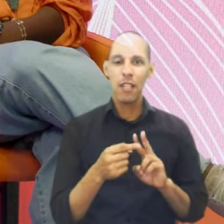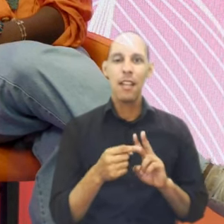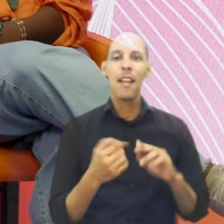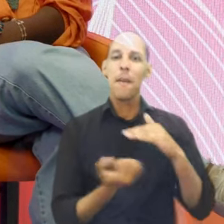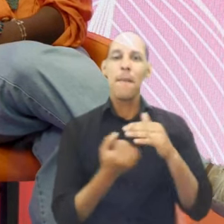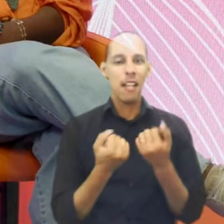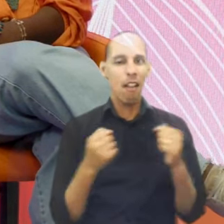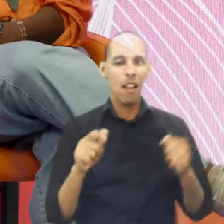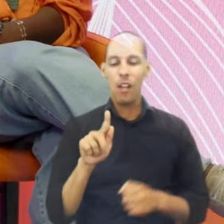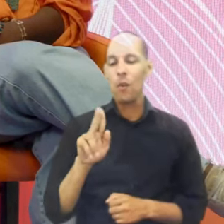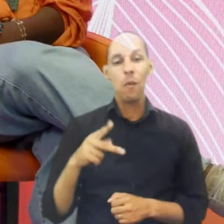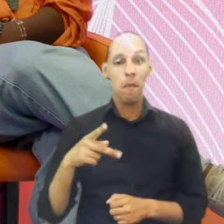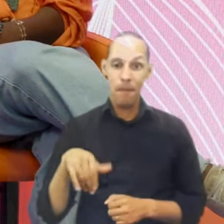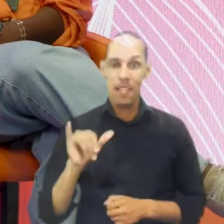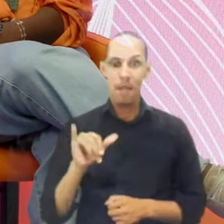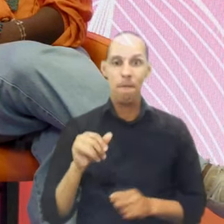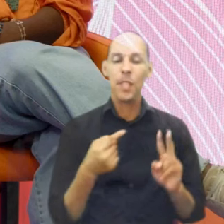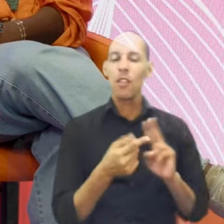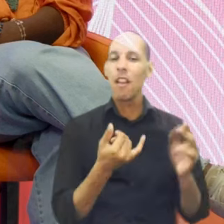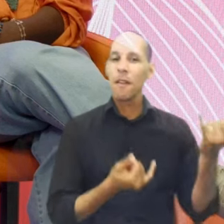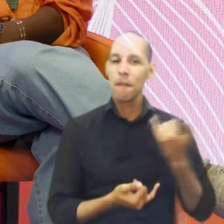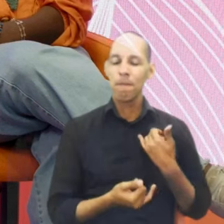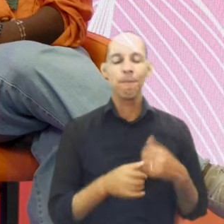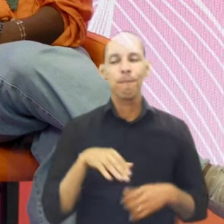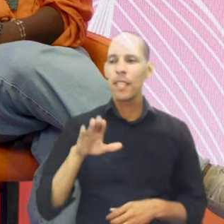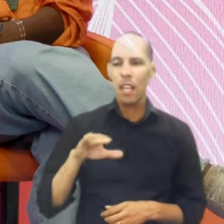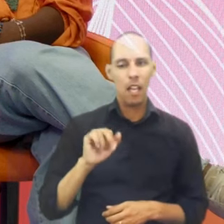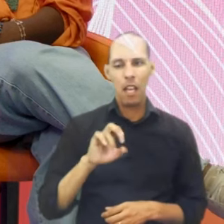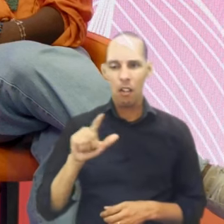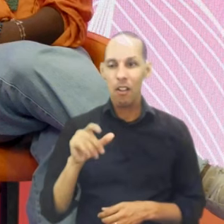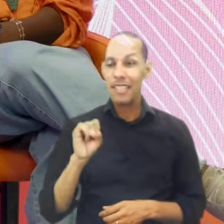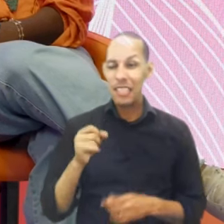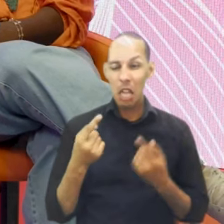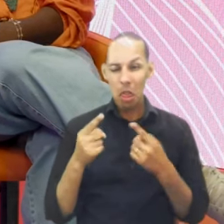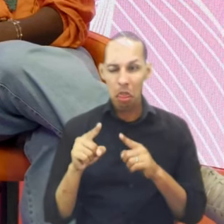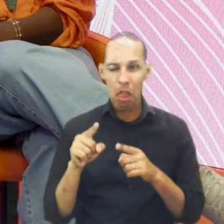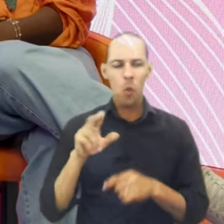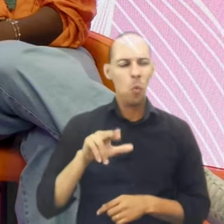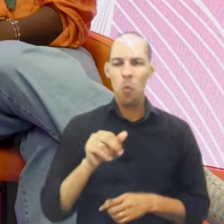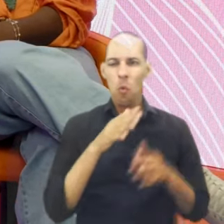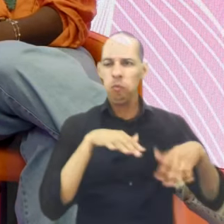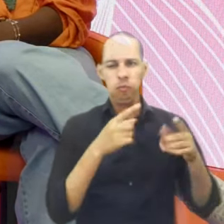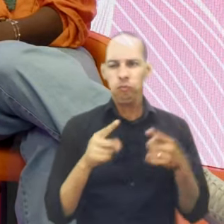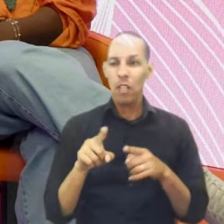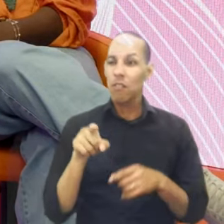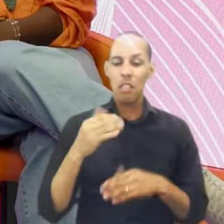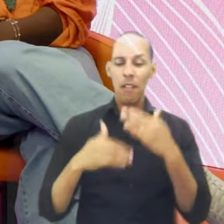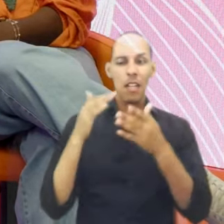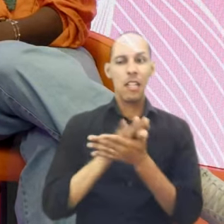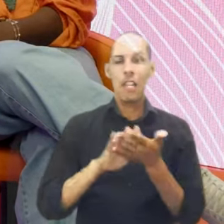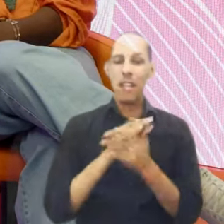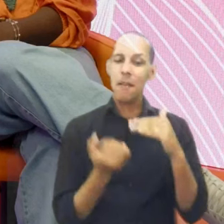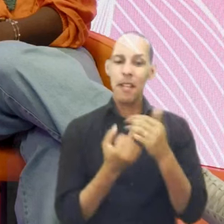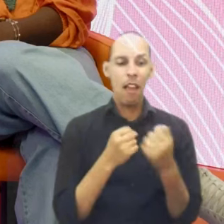de seleção, né, de vagas, elas falaram assim pra mim, Carol, se nunca ninguém fala mal de você como empresa, você não vai crescer.